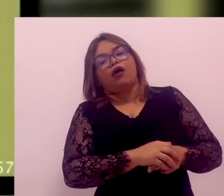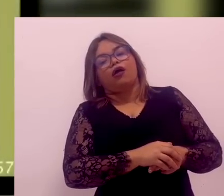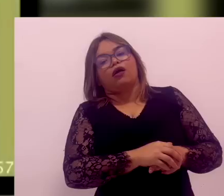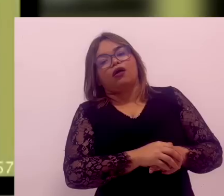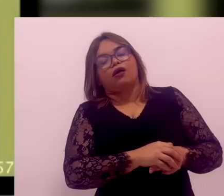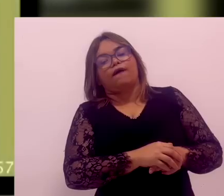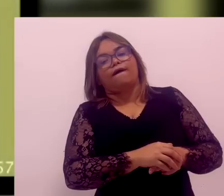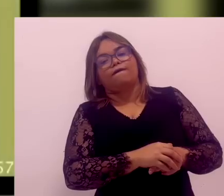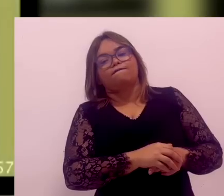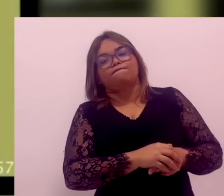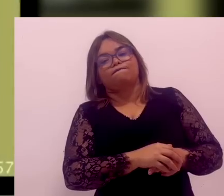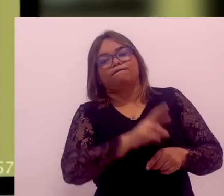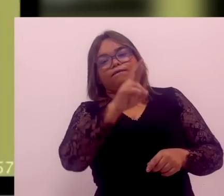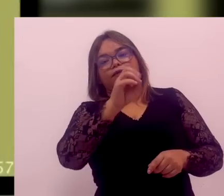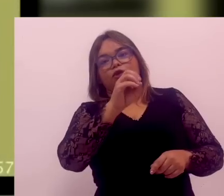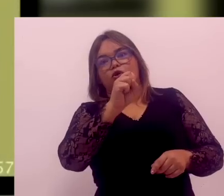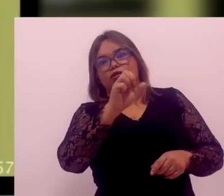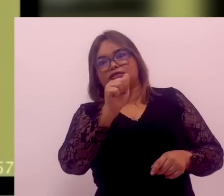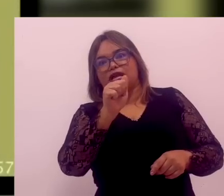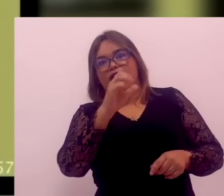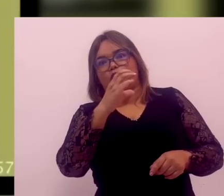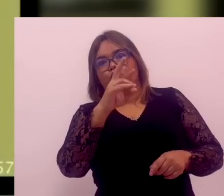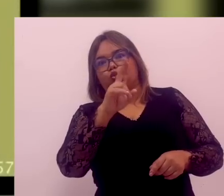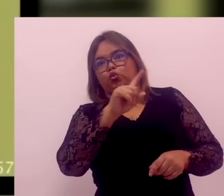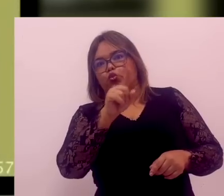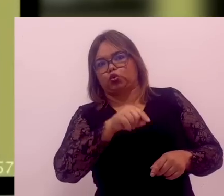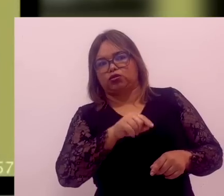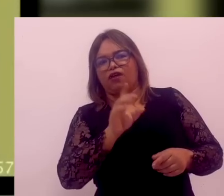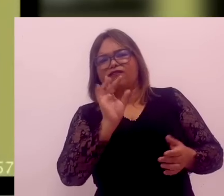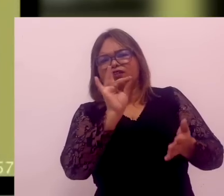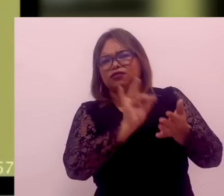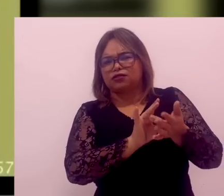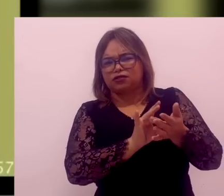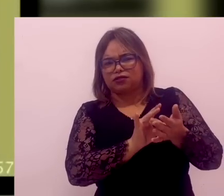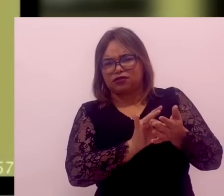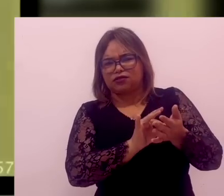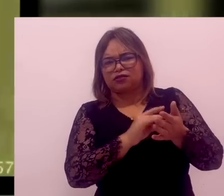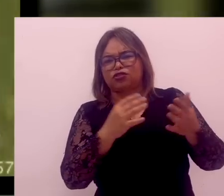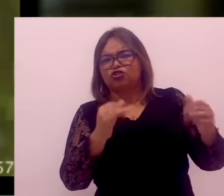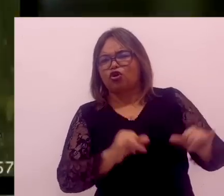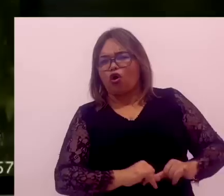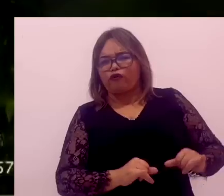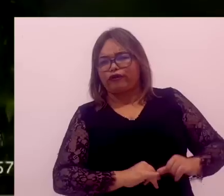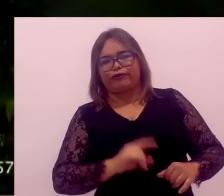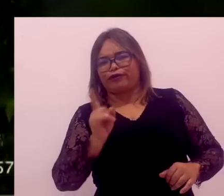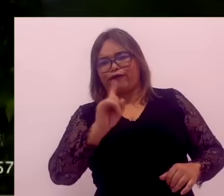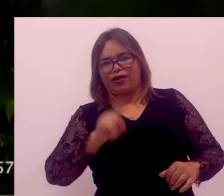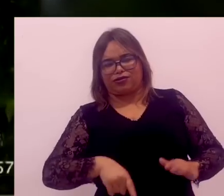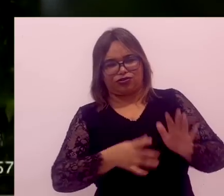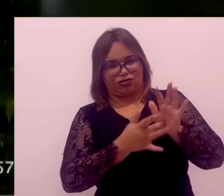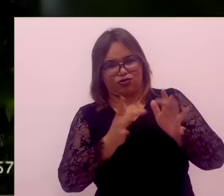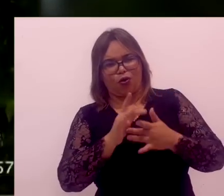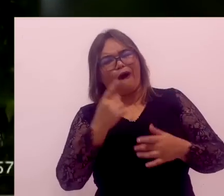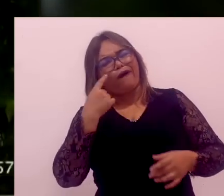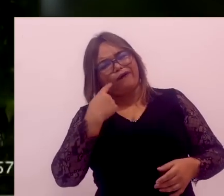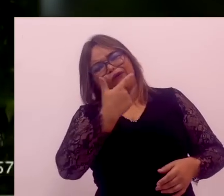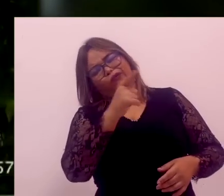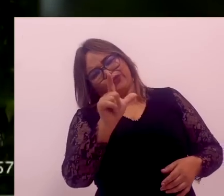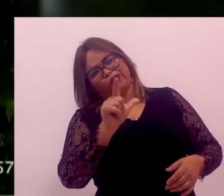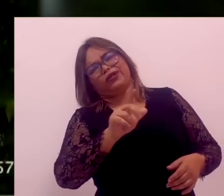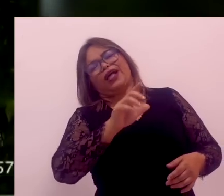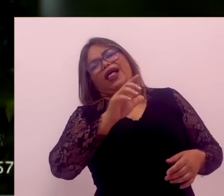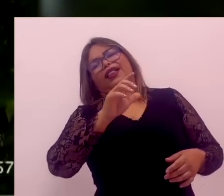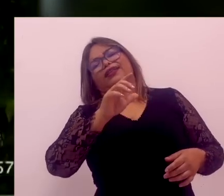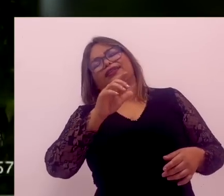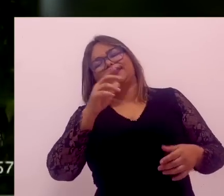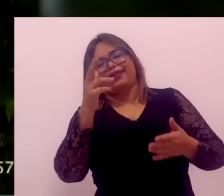E ali você tem o tal místico e o outro simbolismo com o leão de asas, símbolo de Babilônia. E